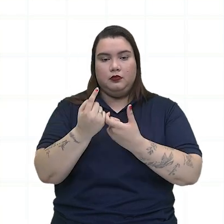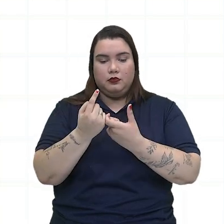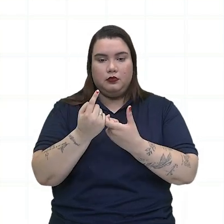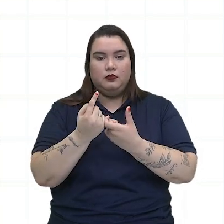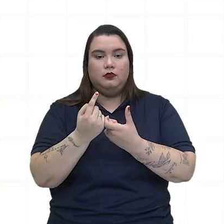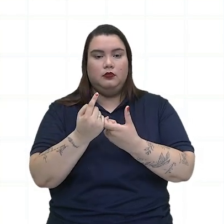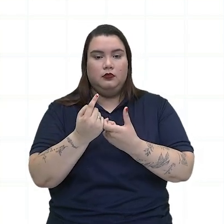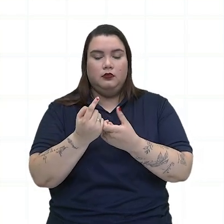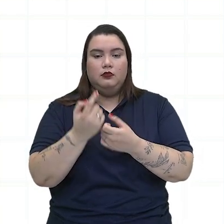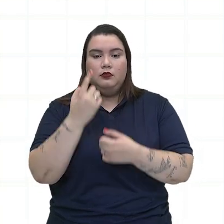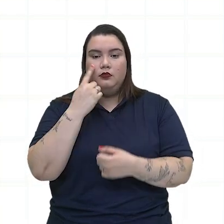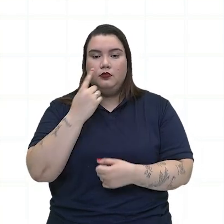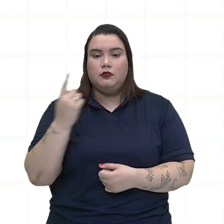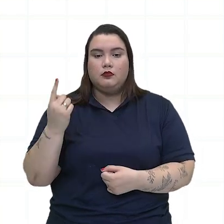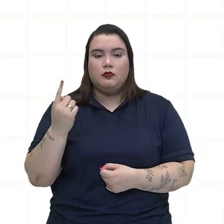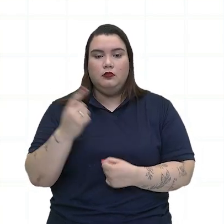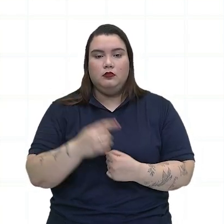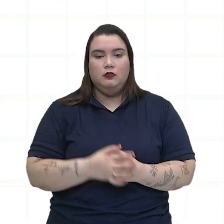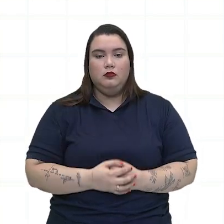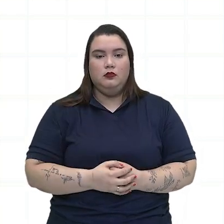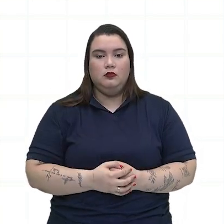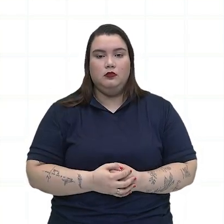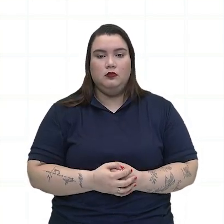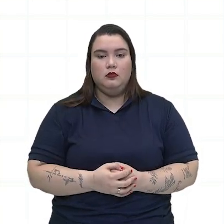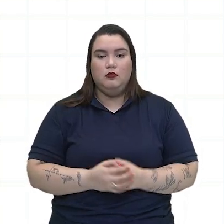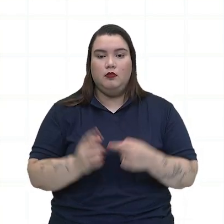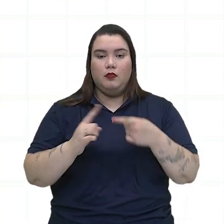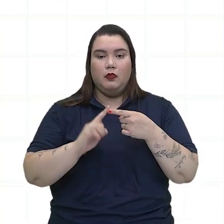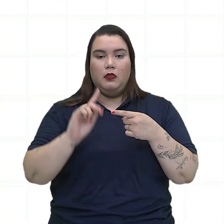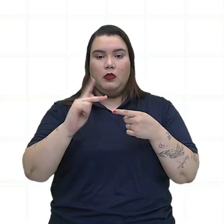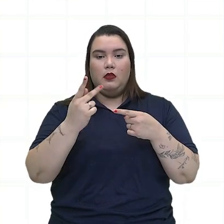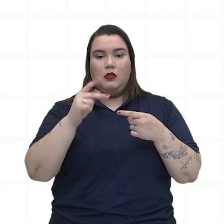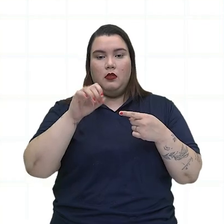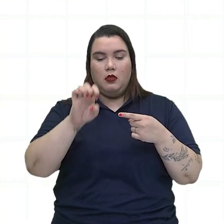aqui de novo, bem aqui para vocês, ó. He,